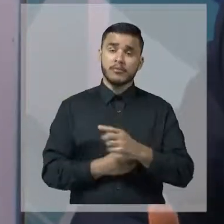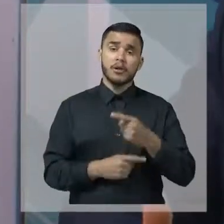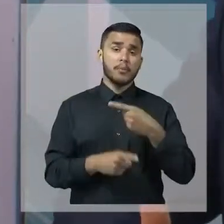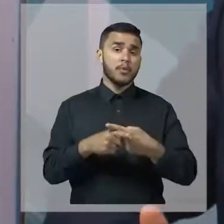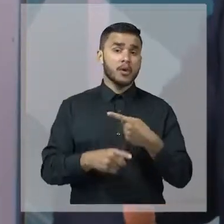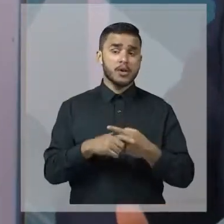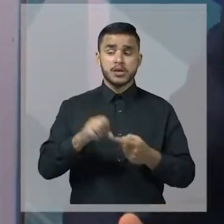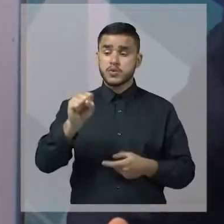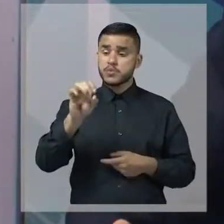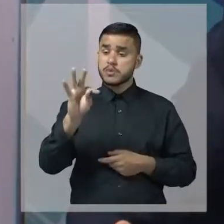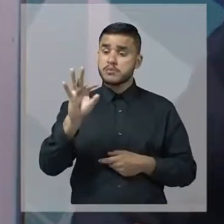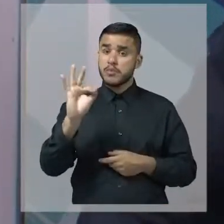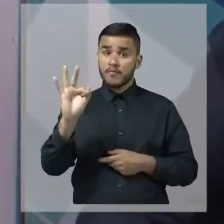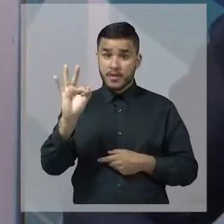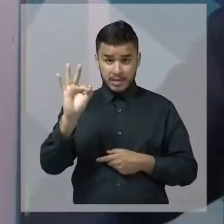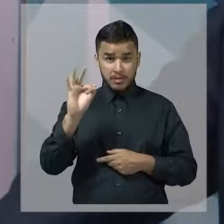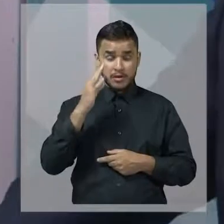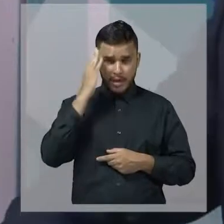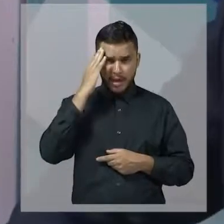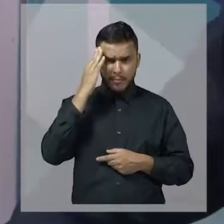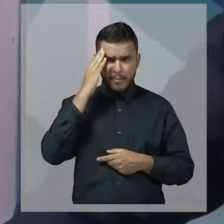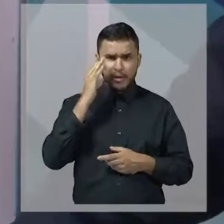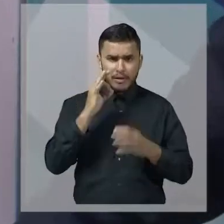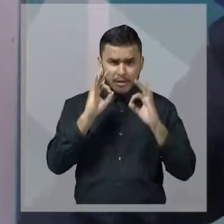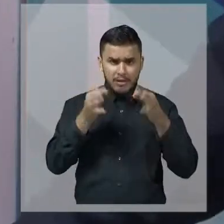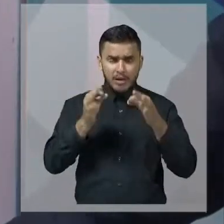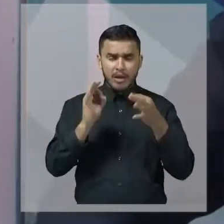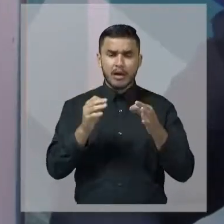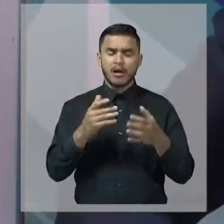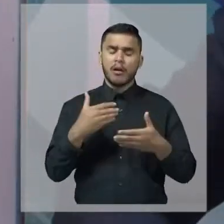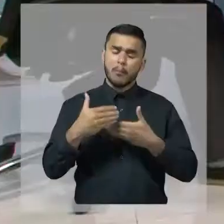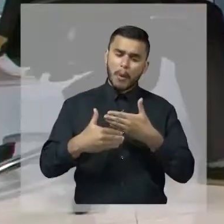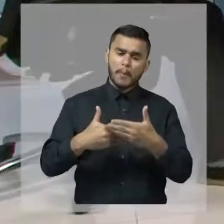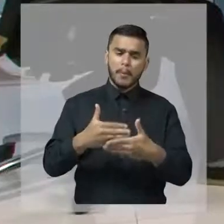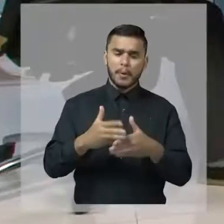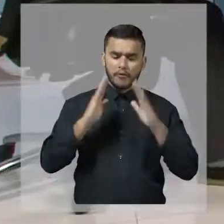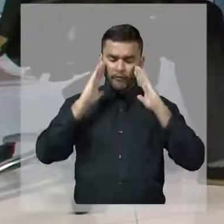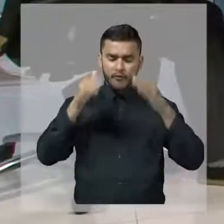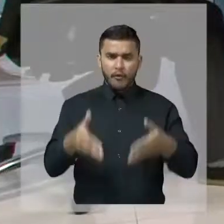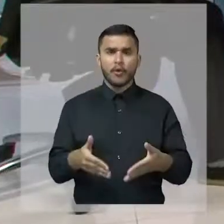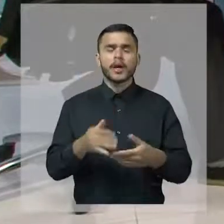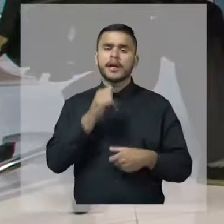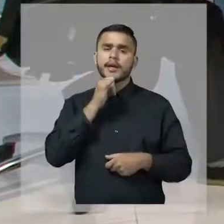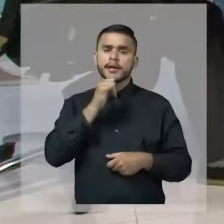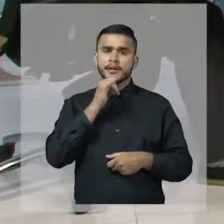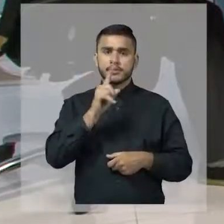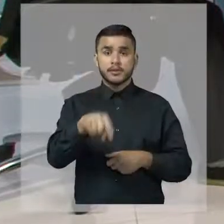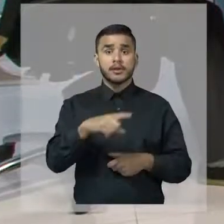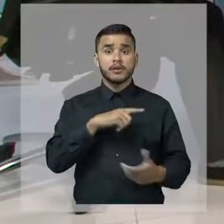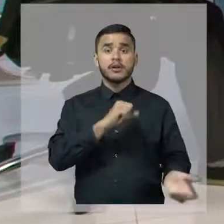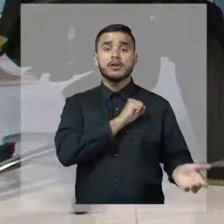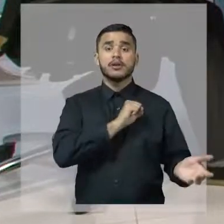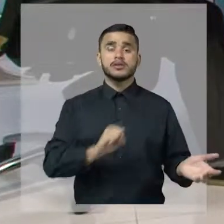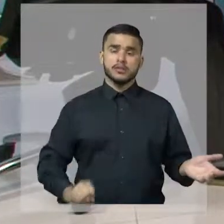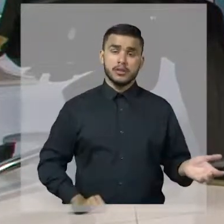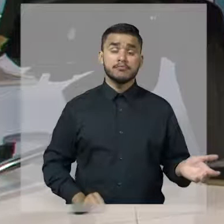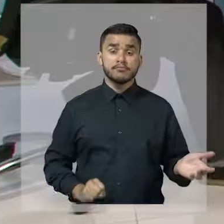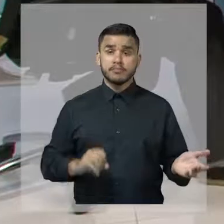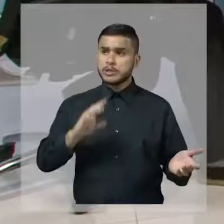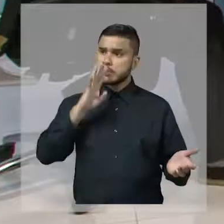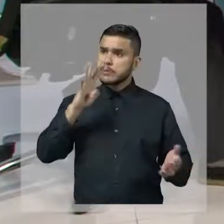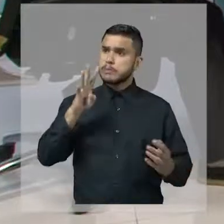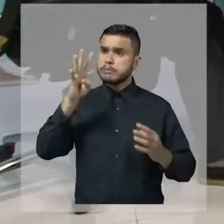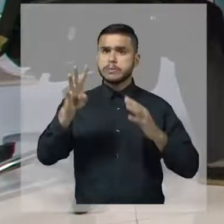poderia dar prioridade não a esse processo, mas aos processos, por exemplo, dos senadores que estão lá denunciados.